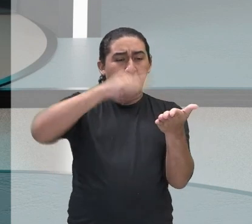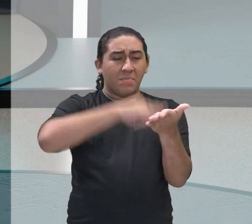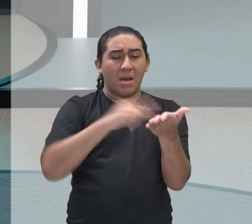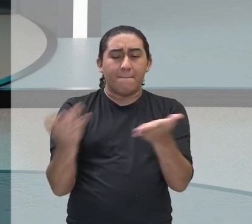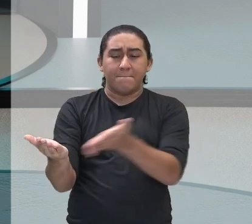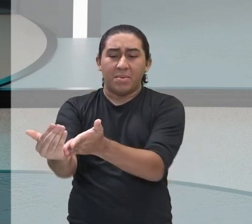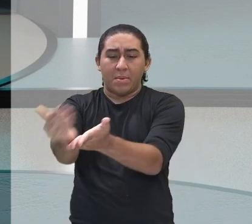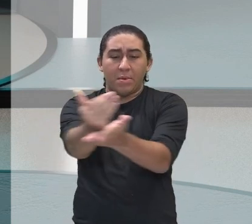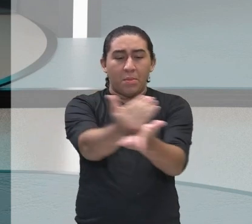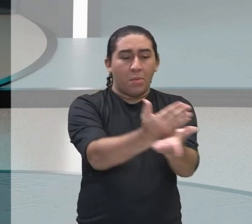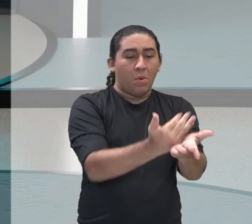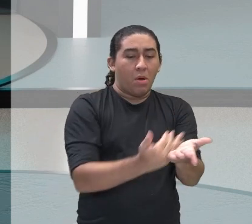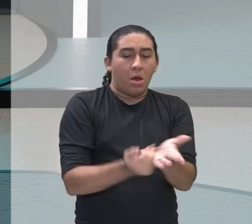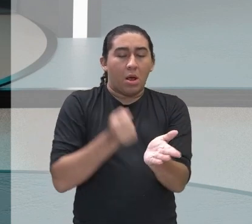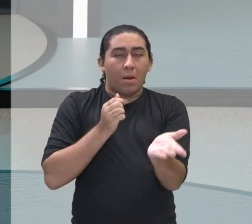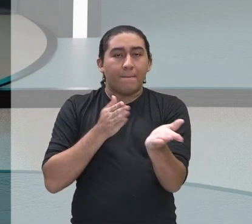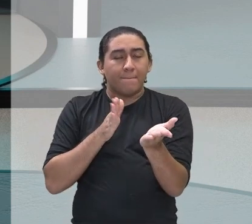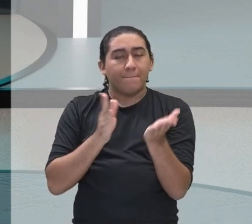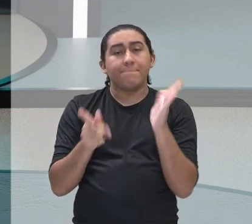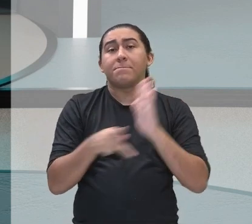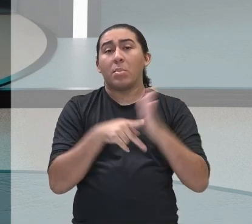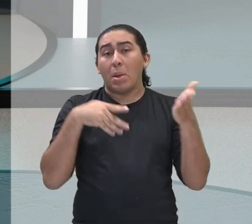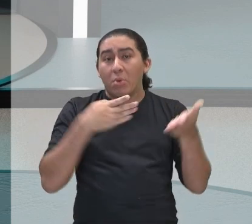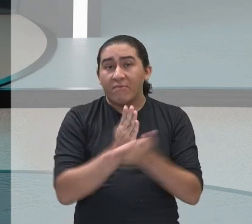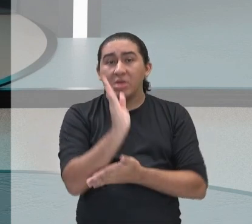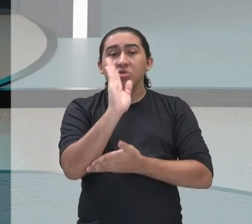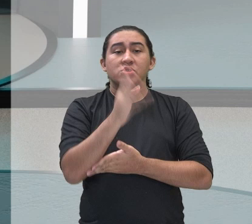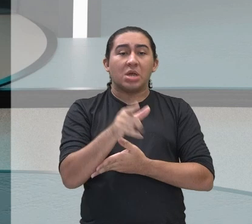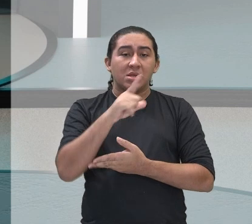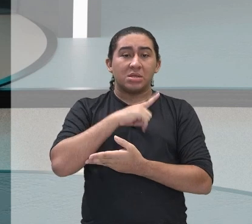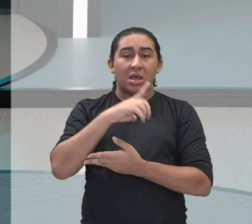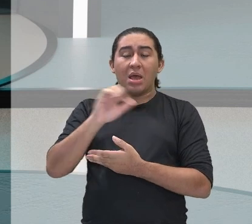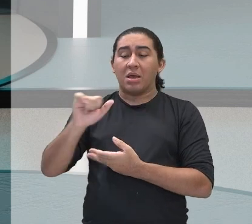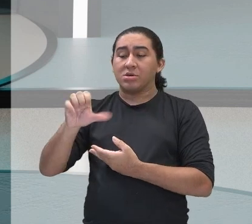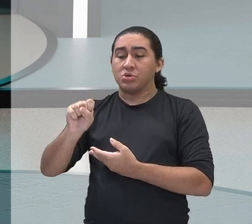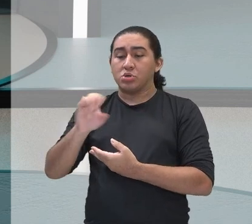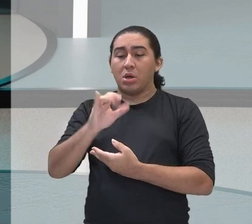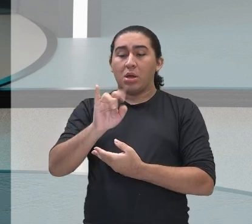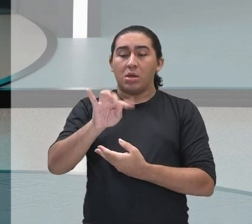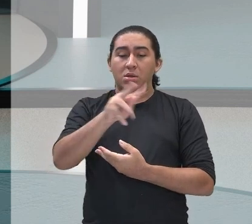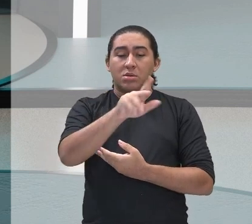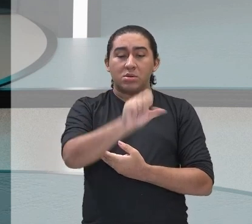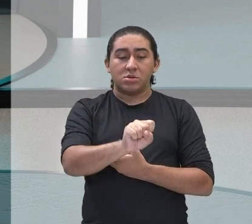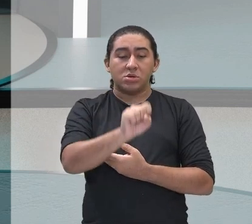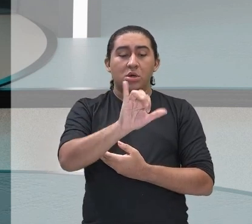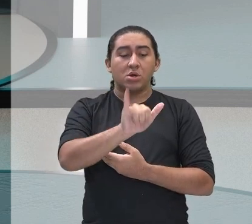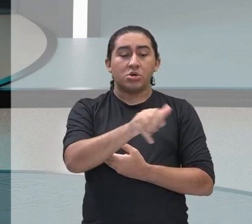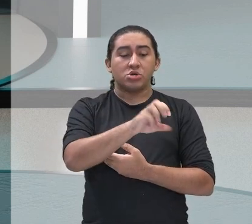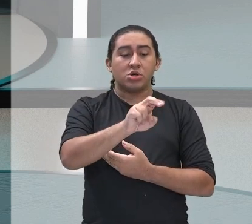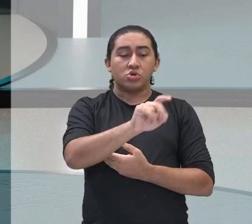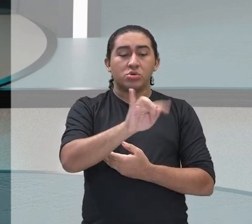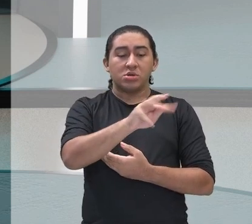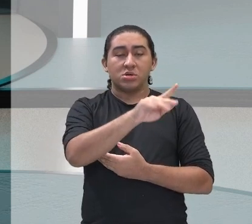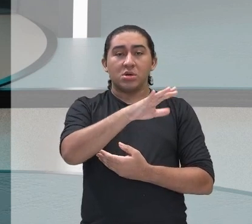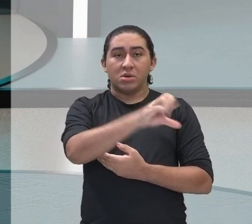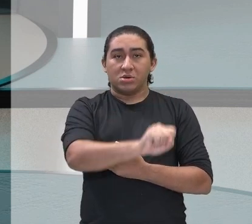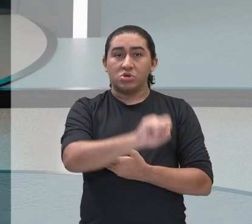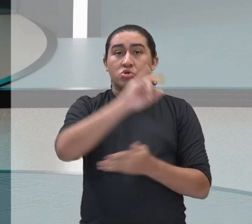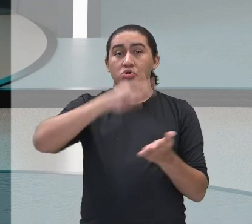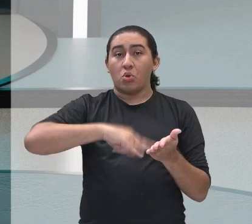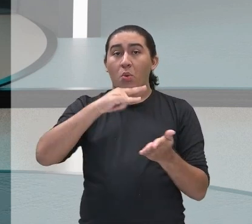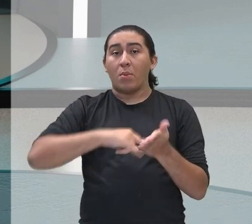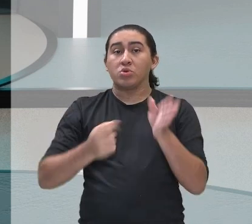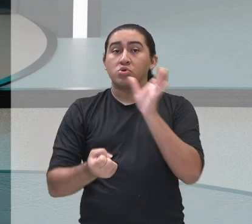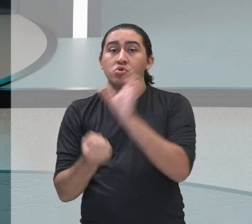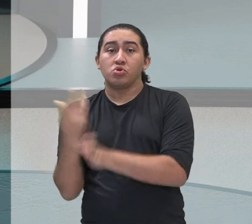foi feito a antologia chamada As Cartas Jesuíticas. Os documentos são originários